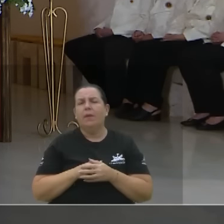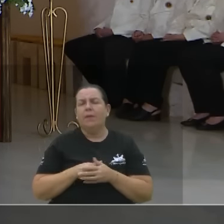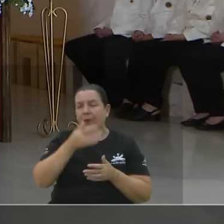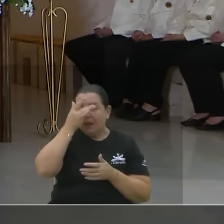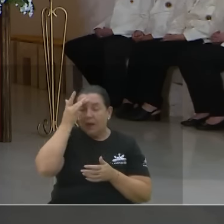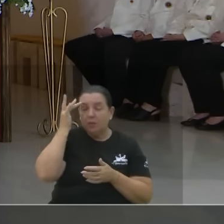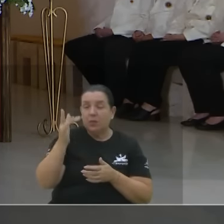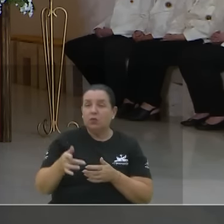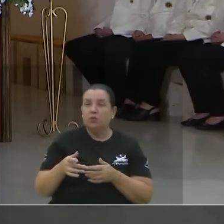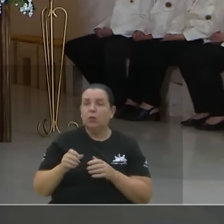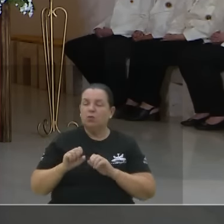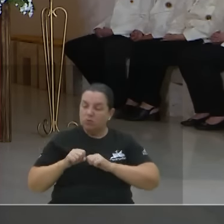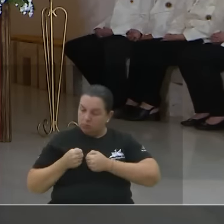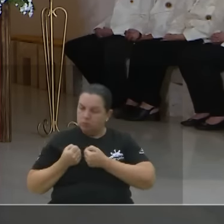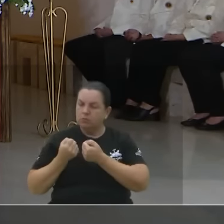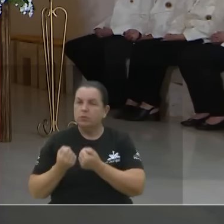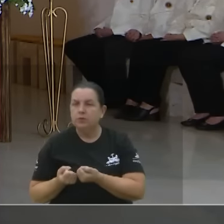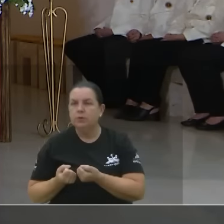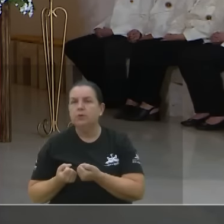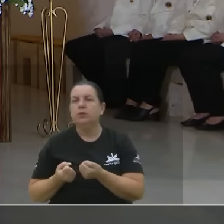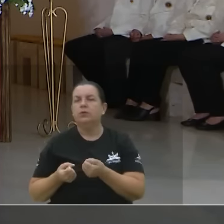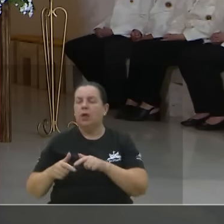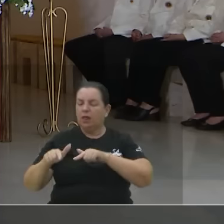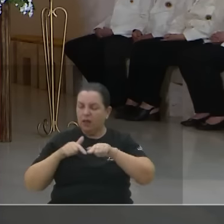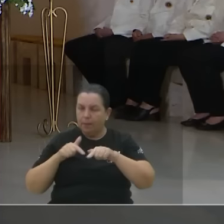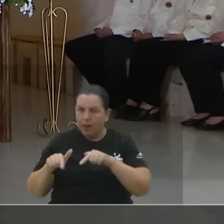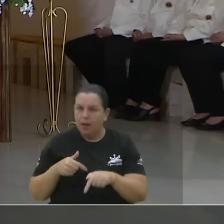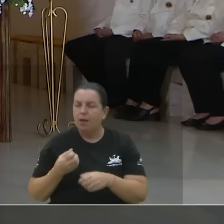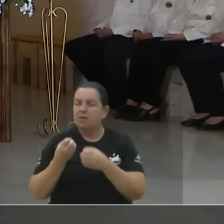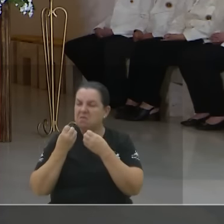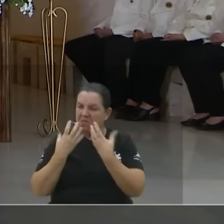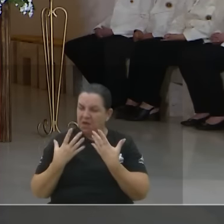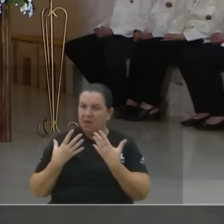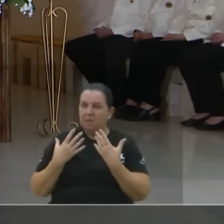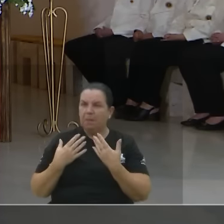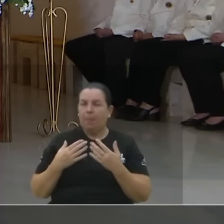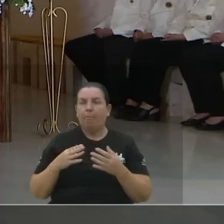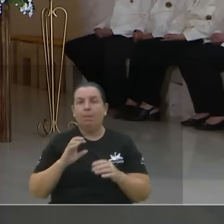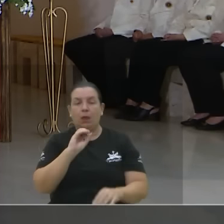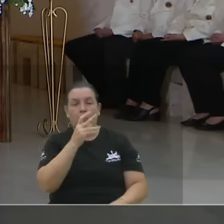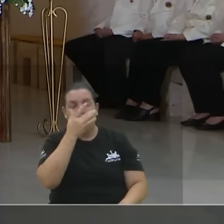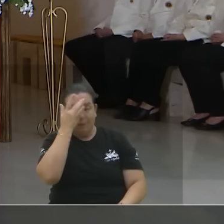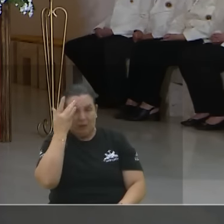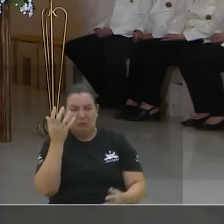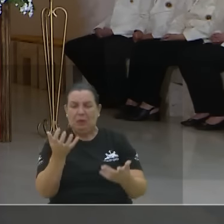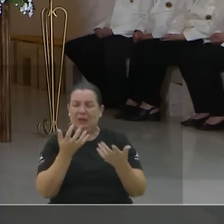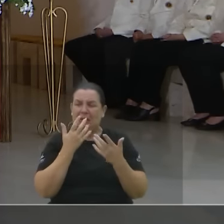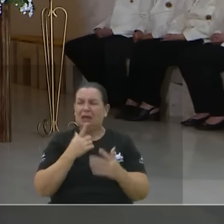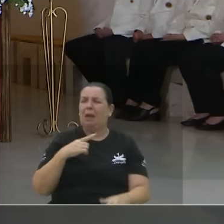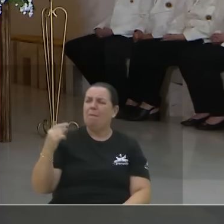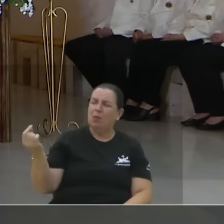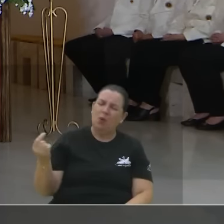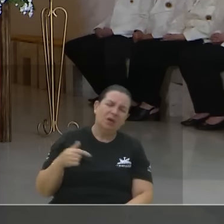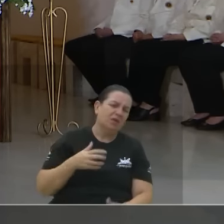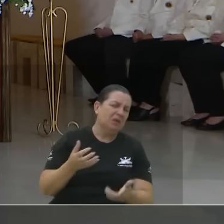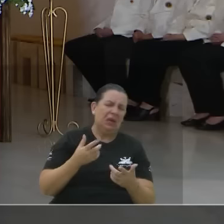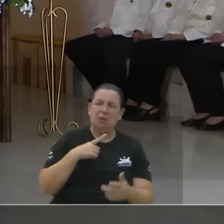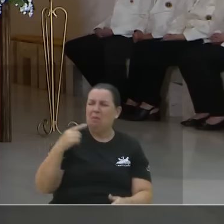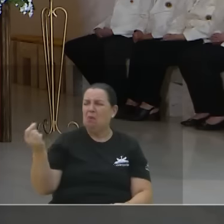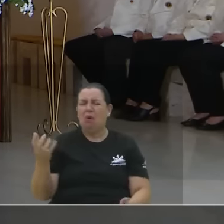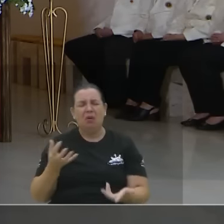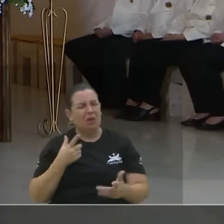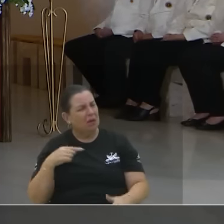quando veste a camisa, ou a pessoa quando está lá que não vê a hora, ai meu Deus, eu não aguento mais, eu quero ir embora, eu quero ir embora, eu